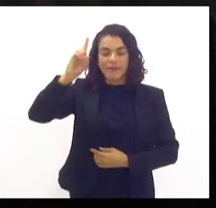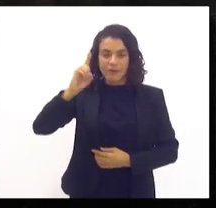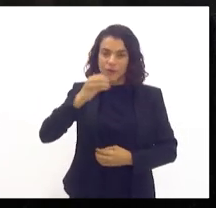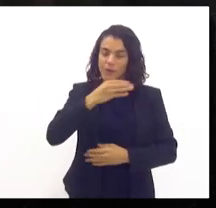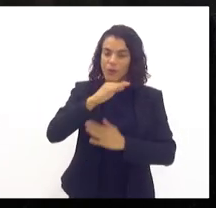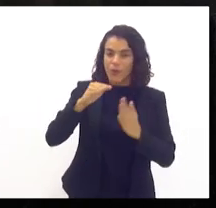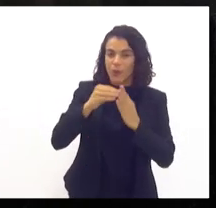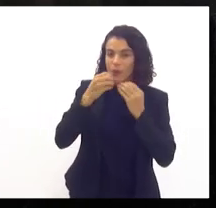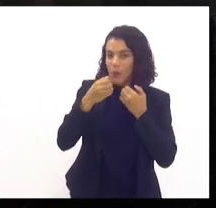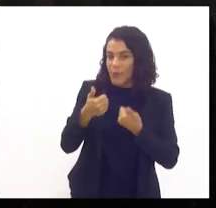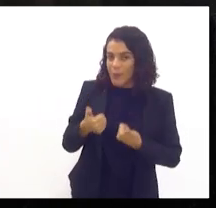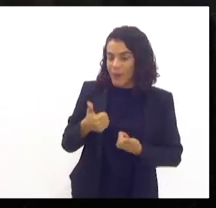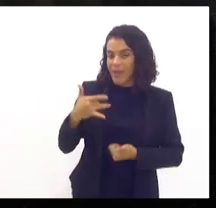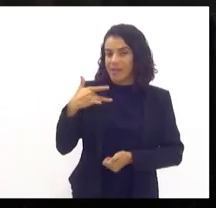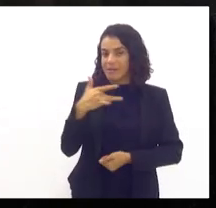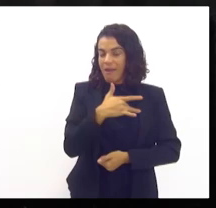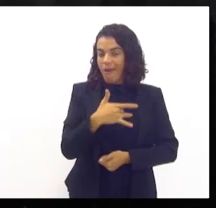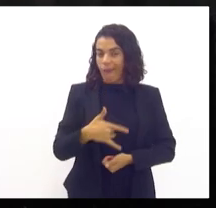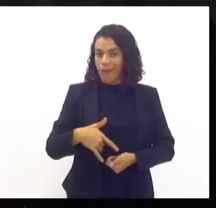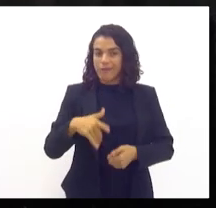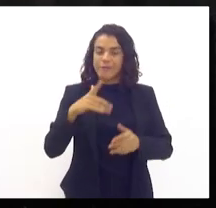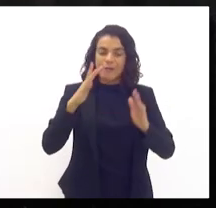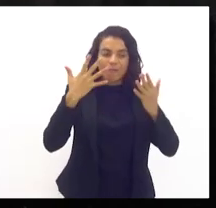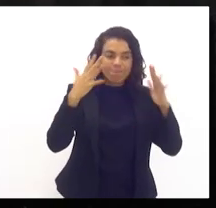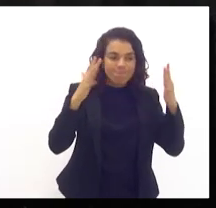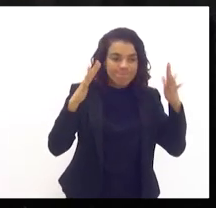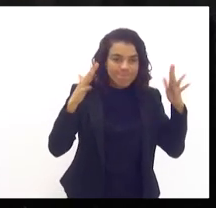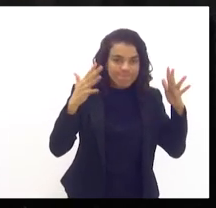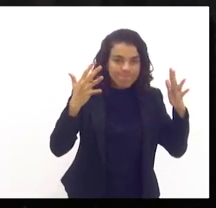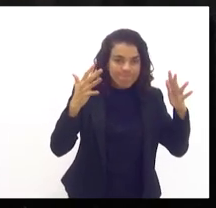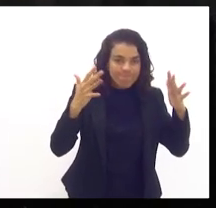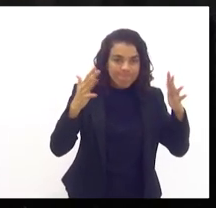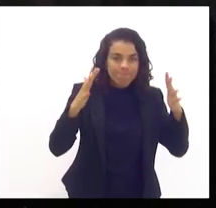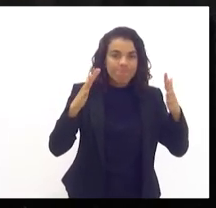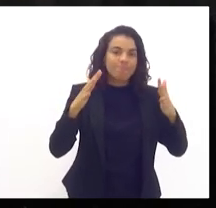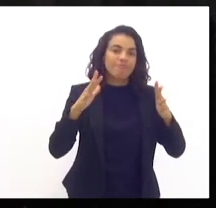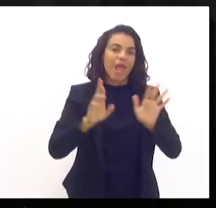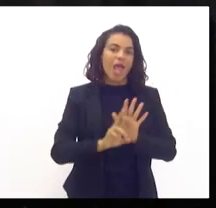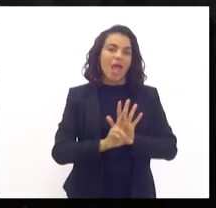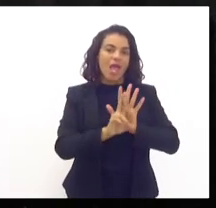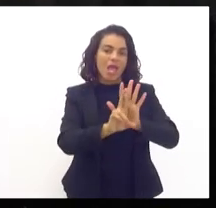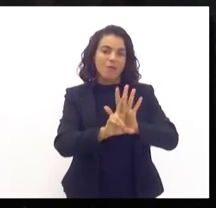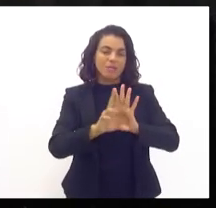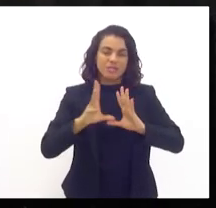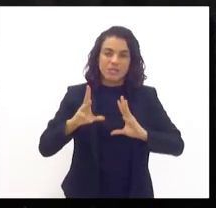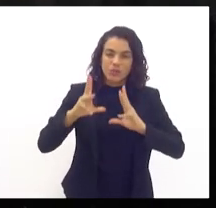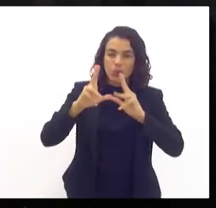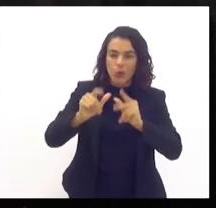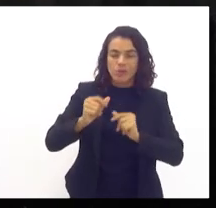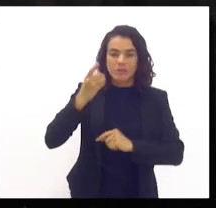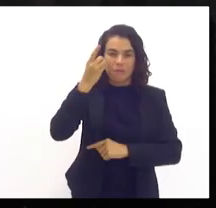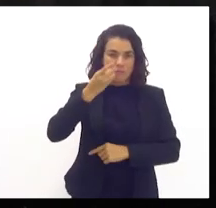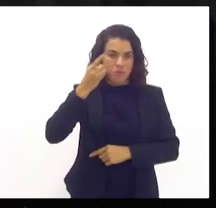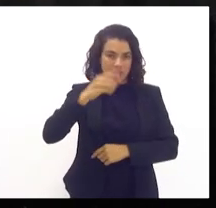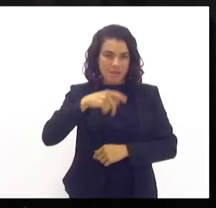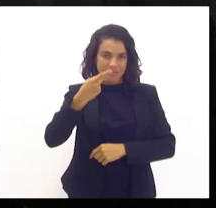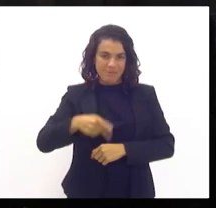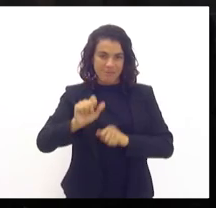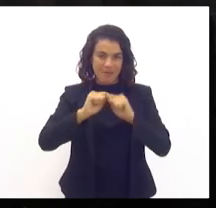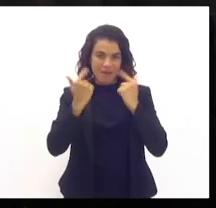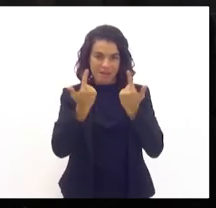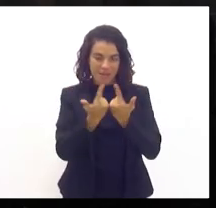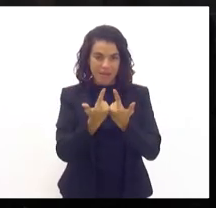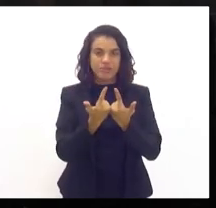de saúde. Então, quero te saudar, Lucinha, em nome de todos os deputados da casa, saudar em seu